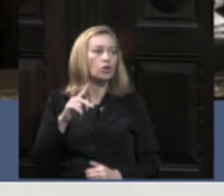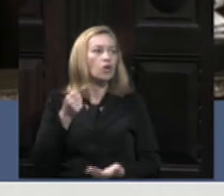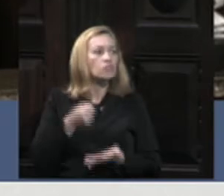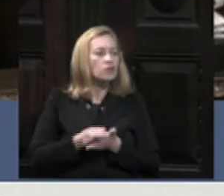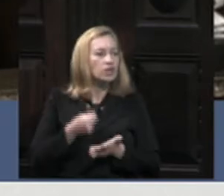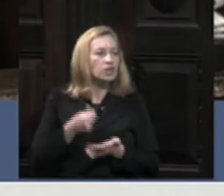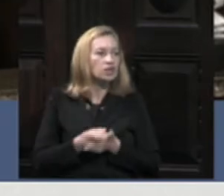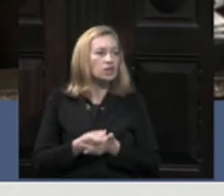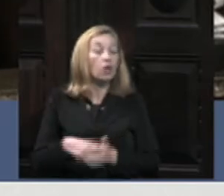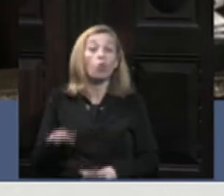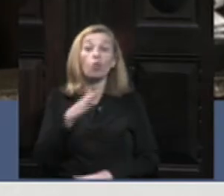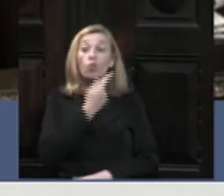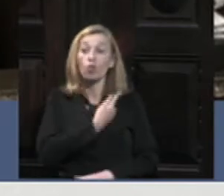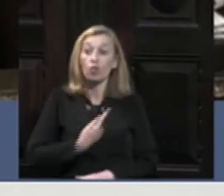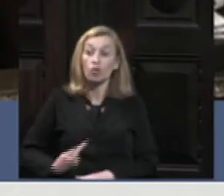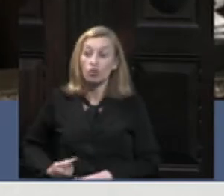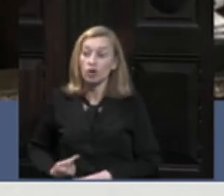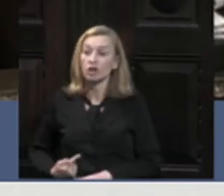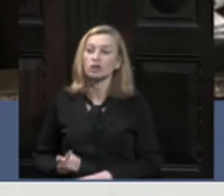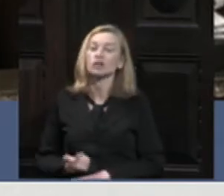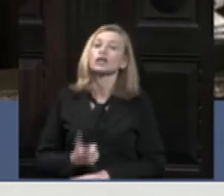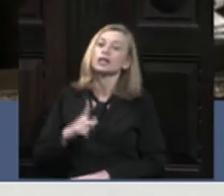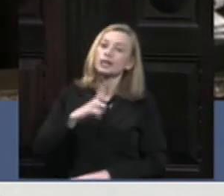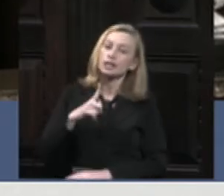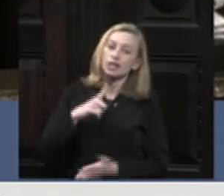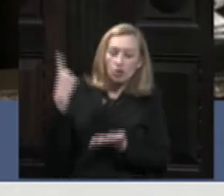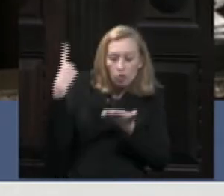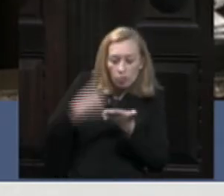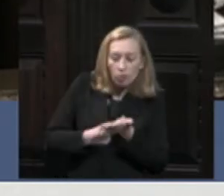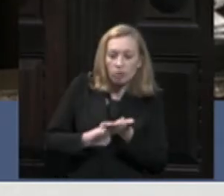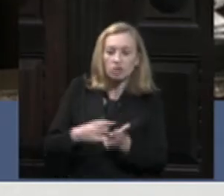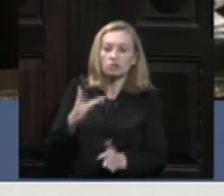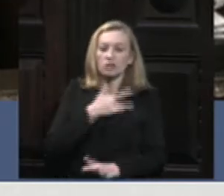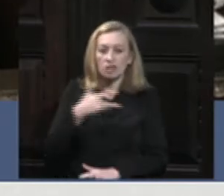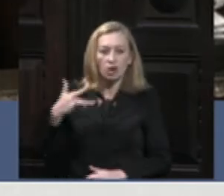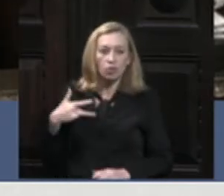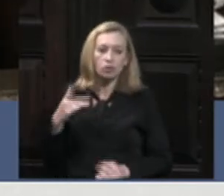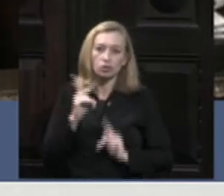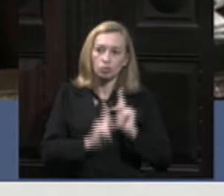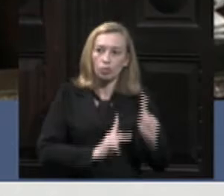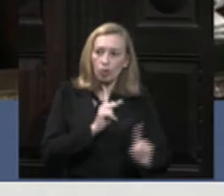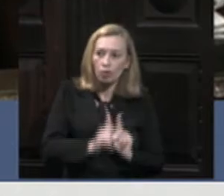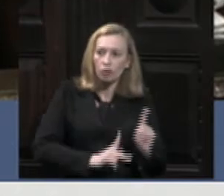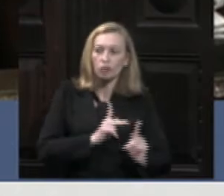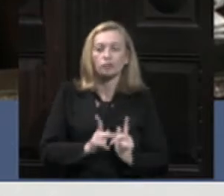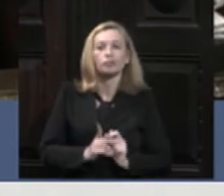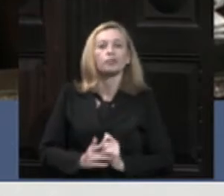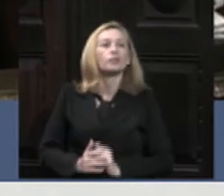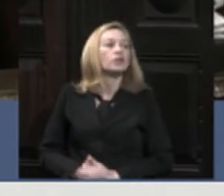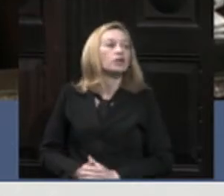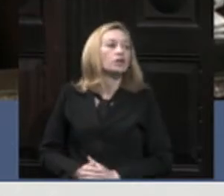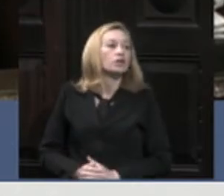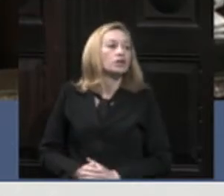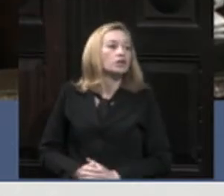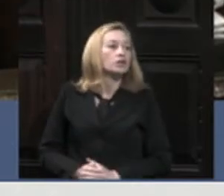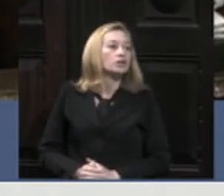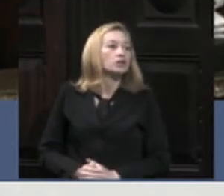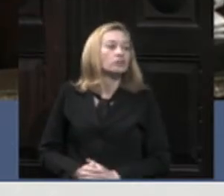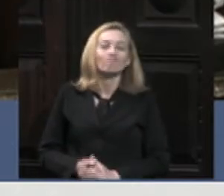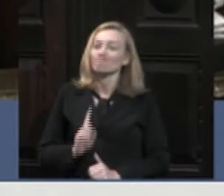um governo que tenha compromisso com a saúde da população, não há de